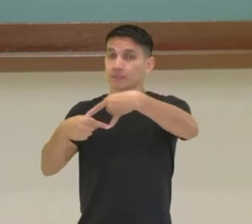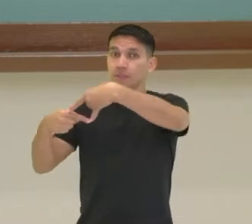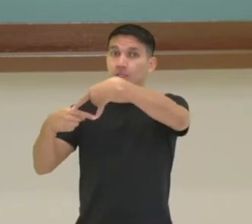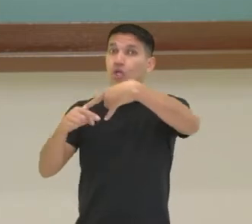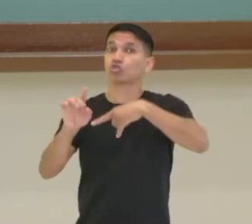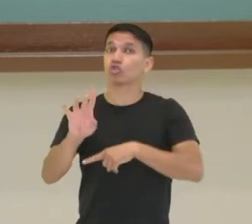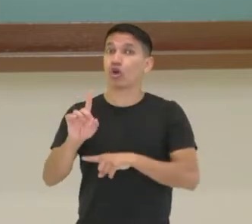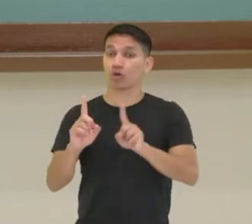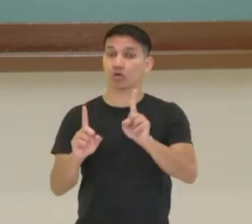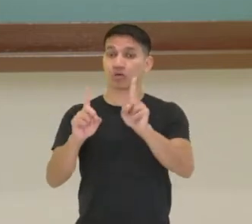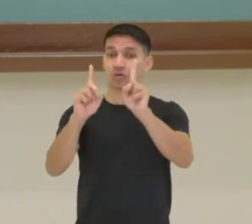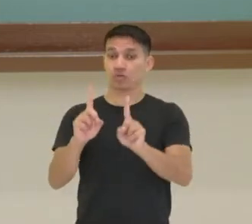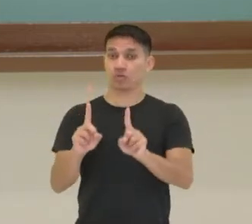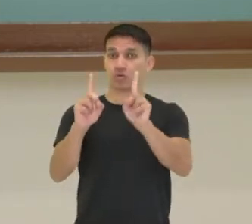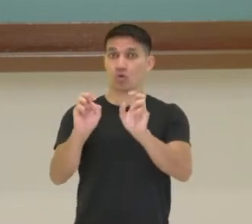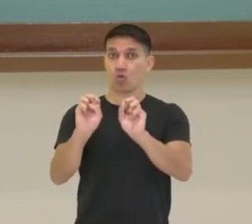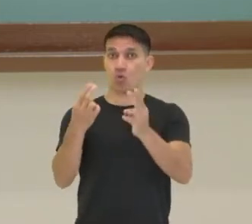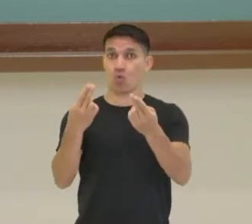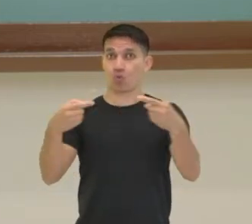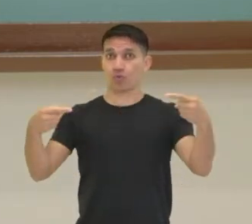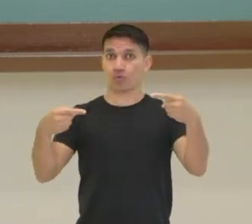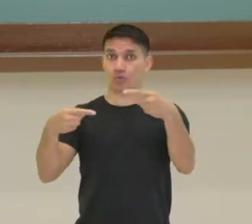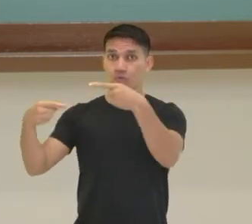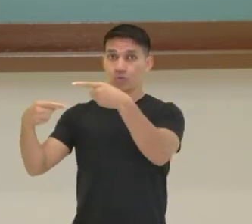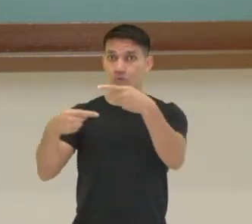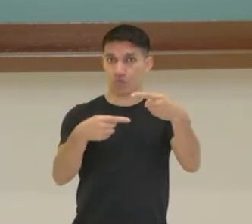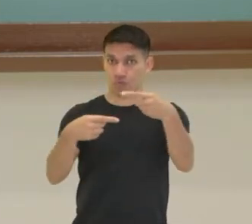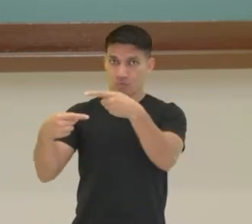par de lados paralelos. Beleza?